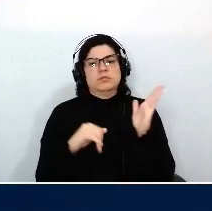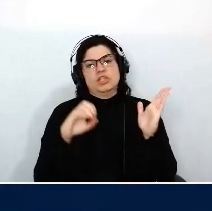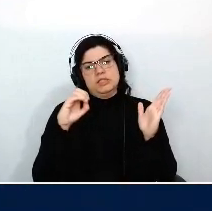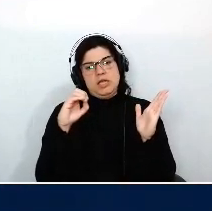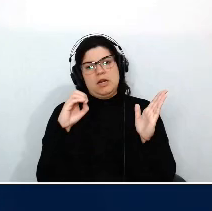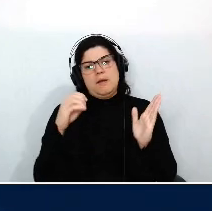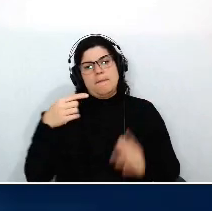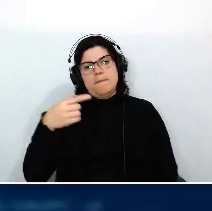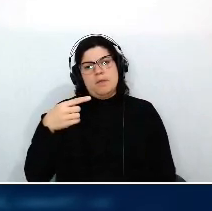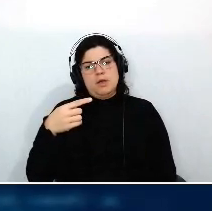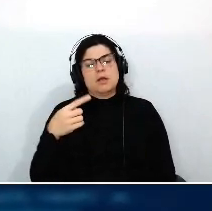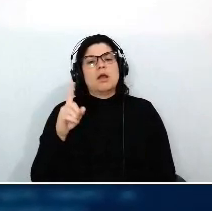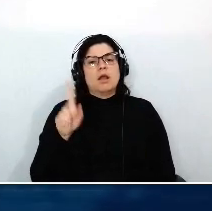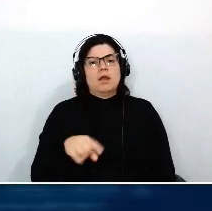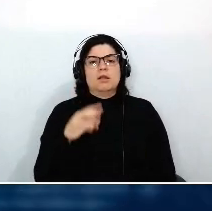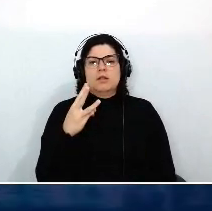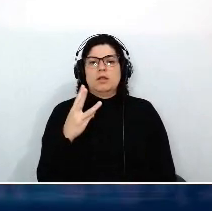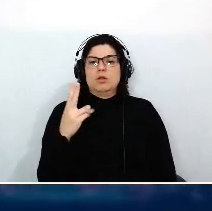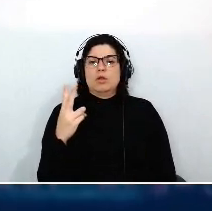2, 1 é o resultado final.